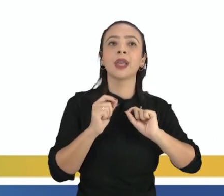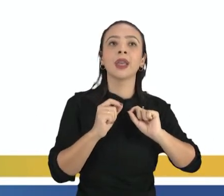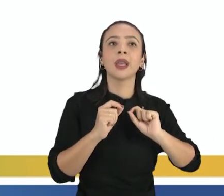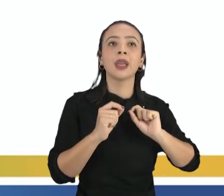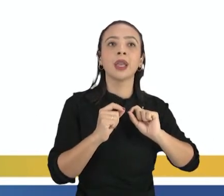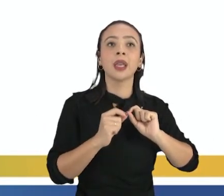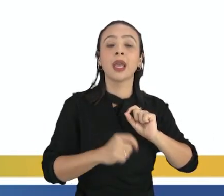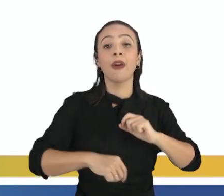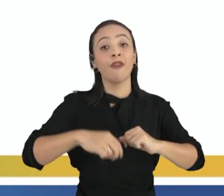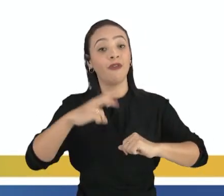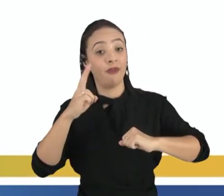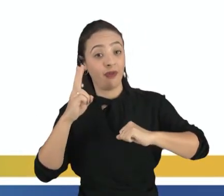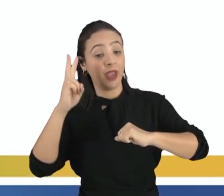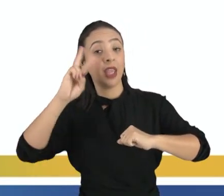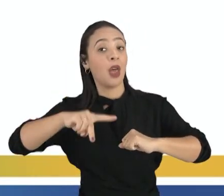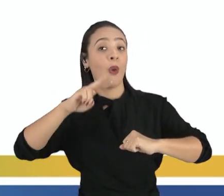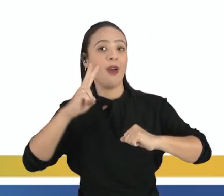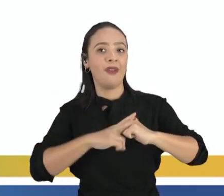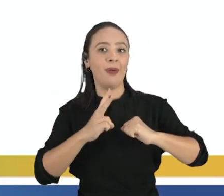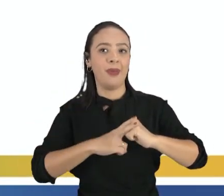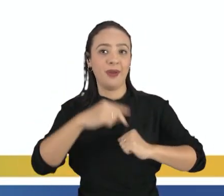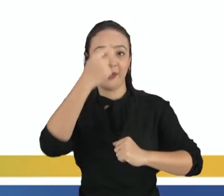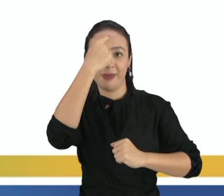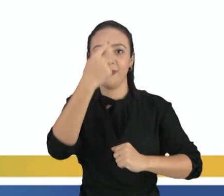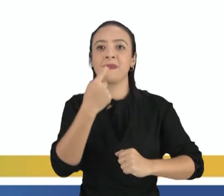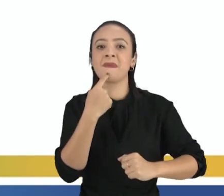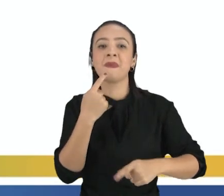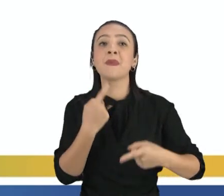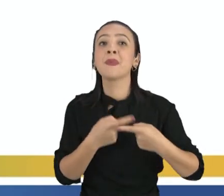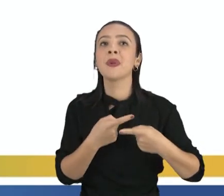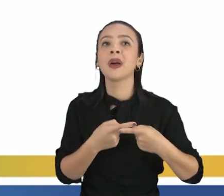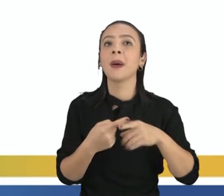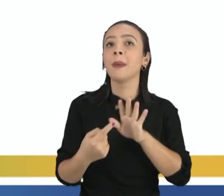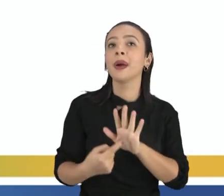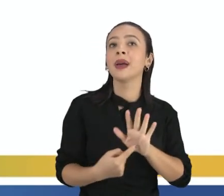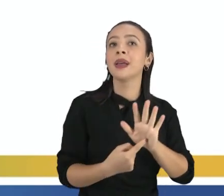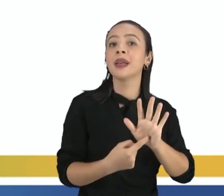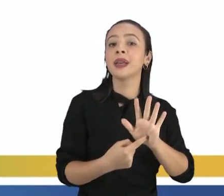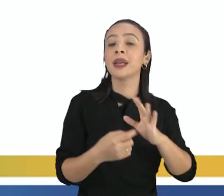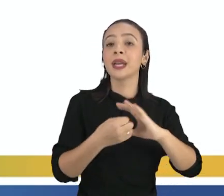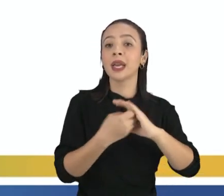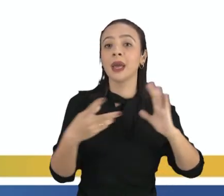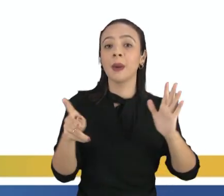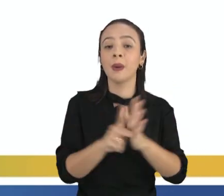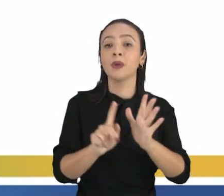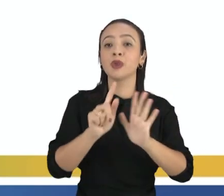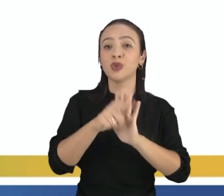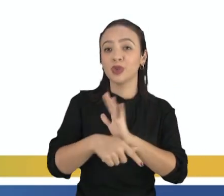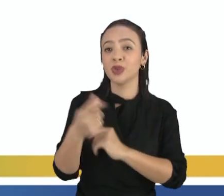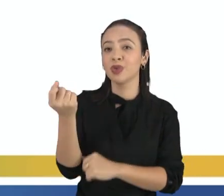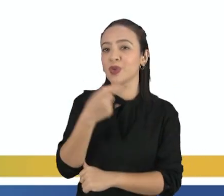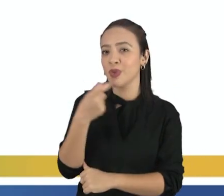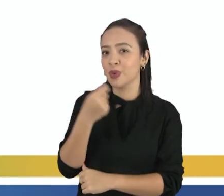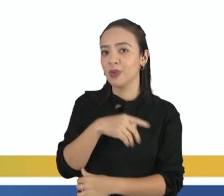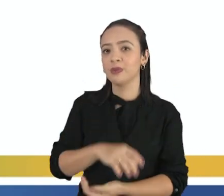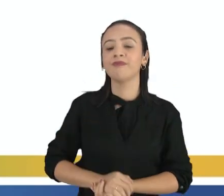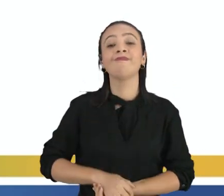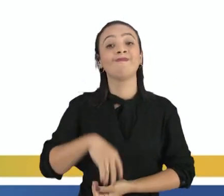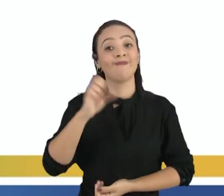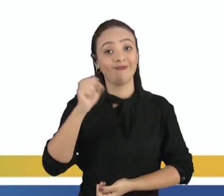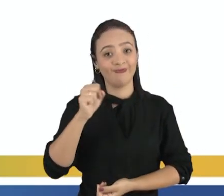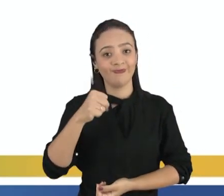códigos não verbais, a qual, por sua vez, revela aspectos ligados ao gênero do humor. Sim, gente,